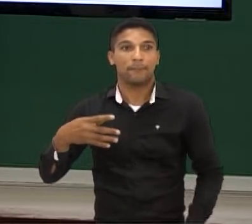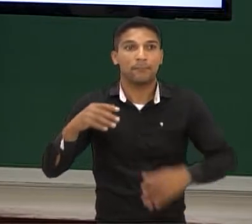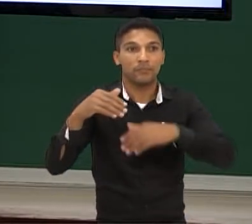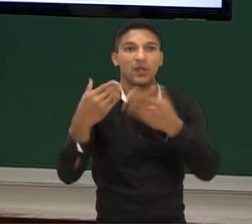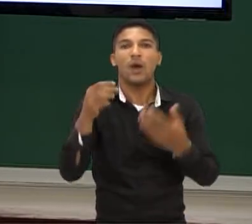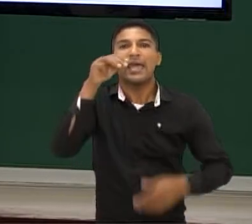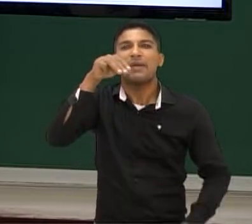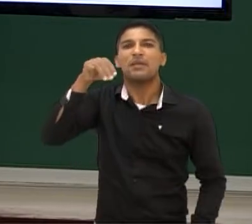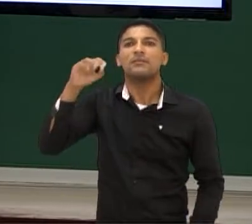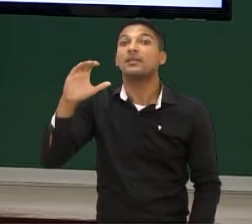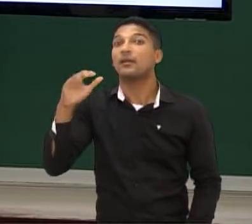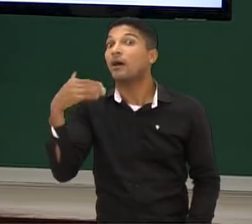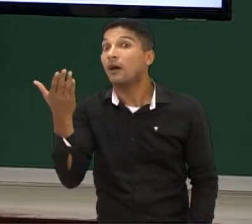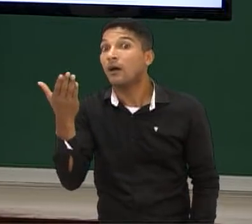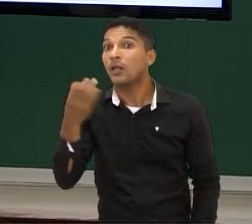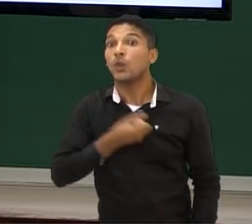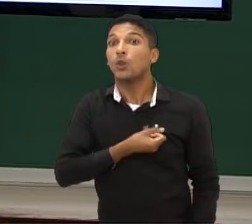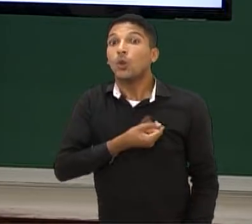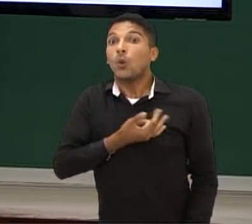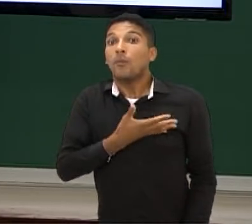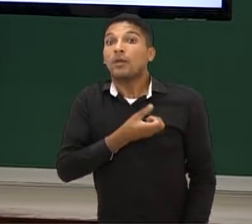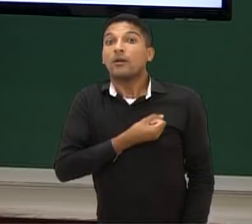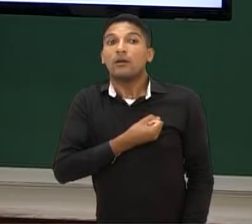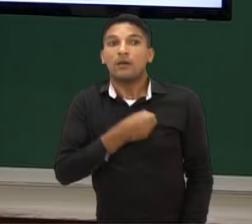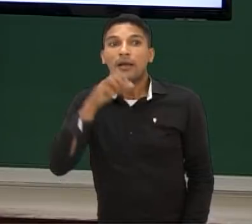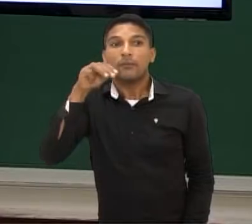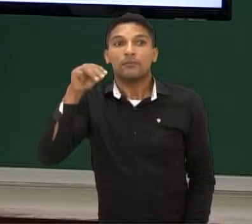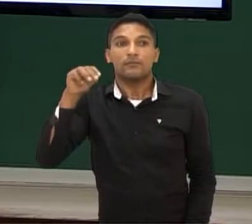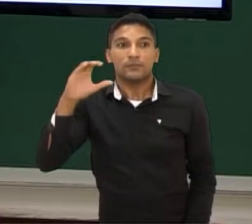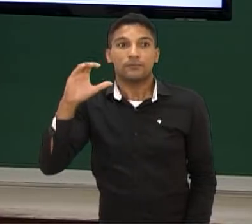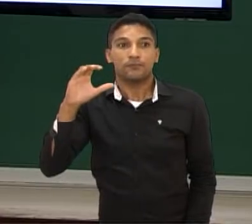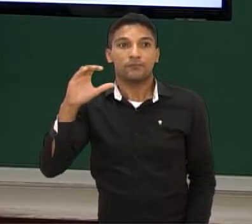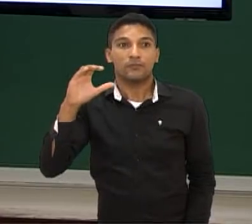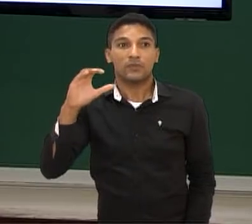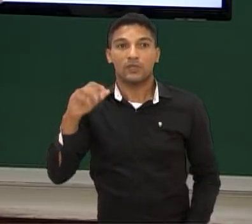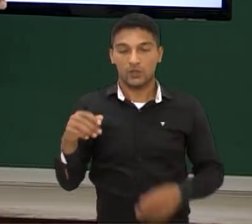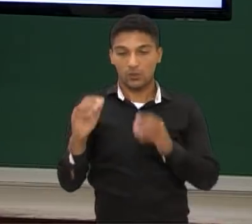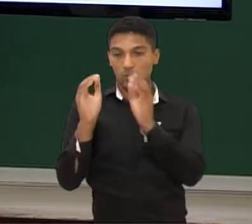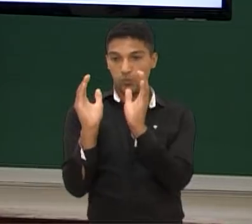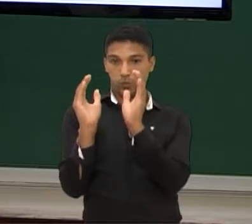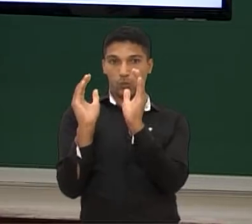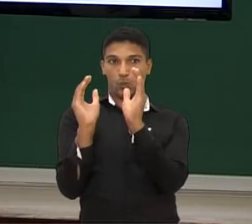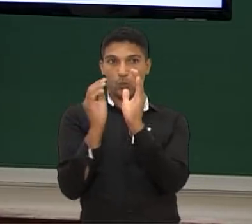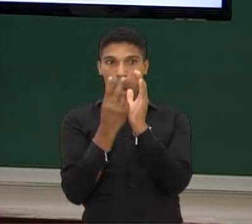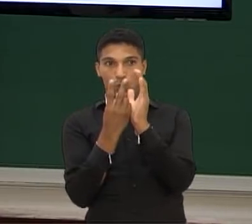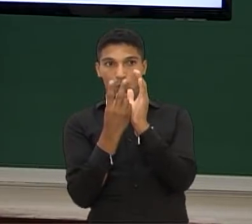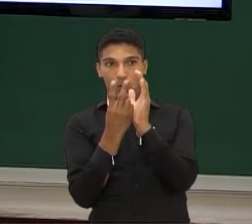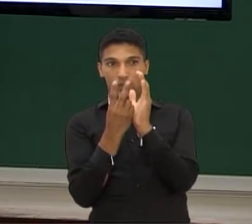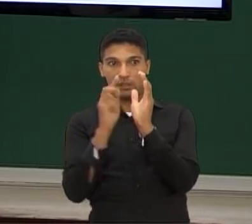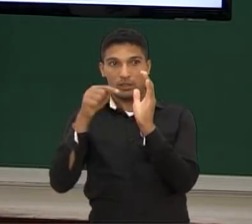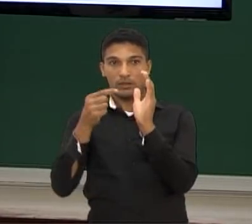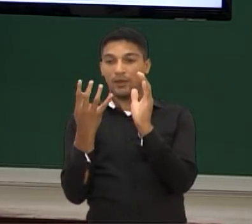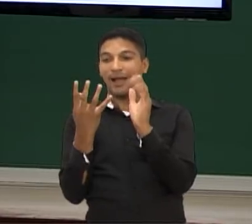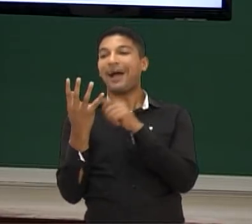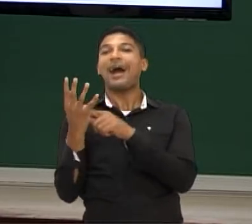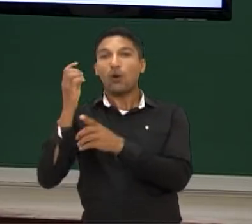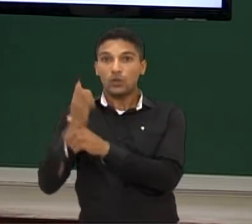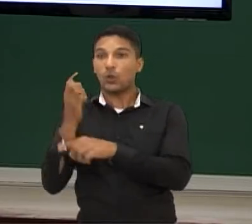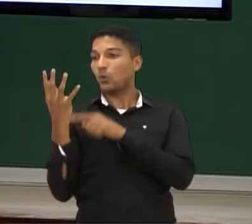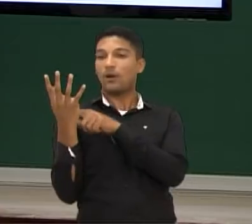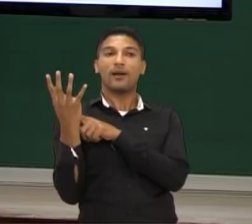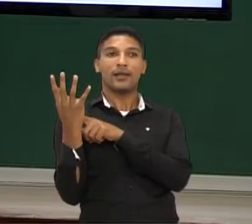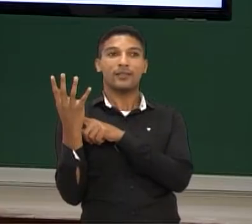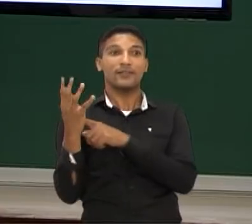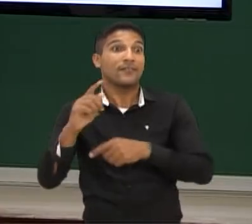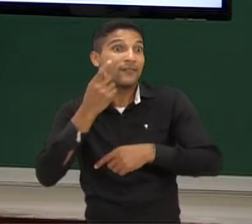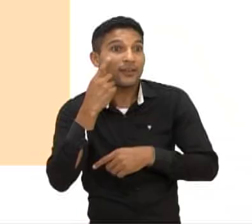que é o MMC? Qual é o número que é o MMC de 2 e 4? Encontrei quem? O 4. Olha como que a professora